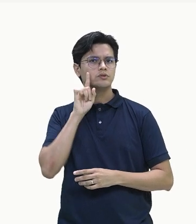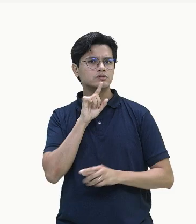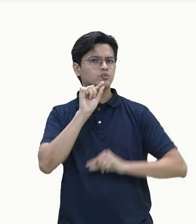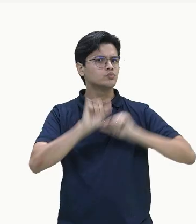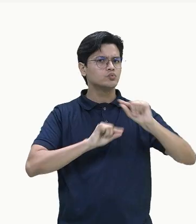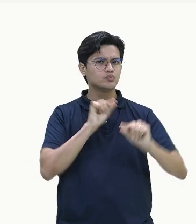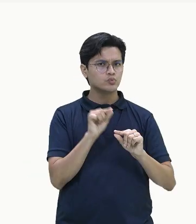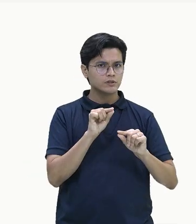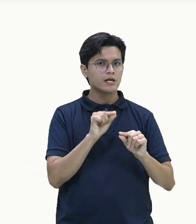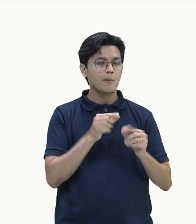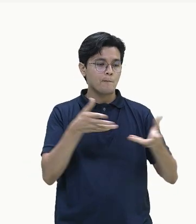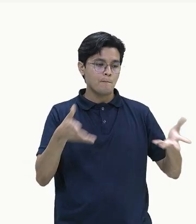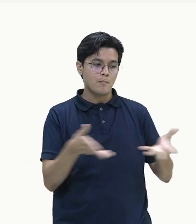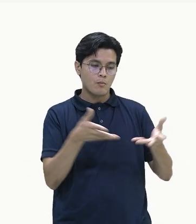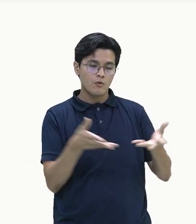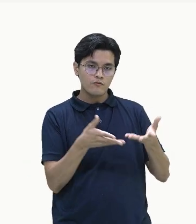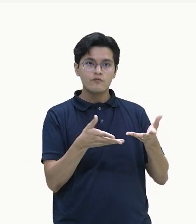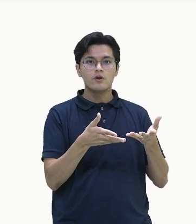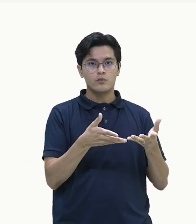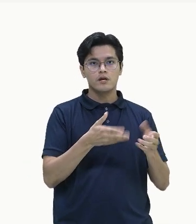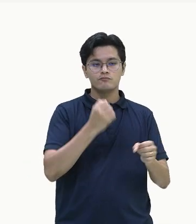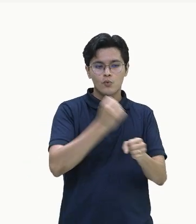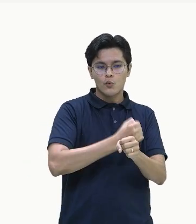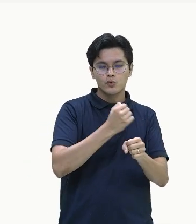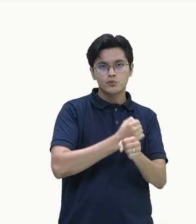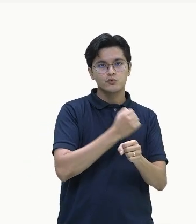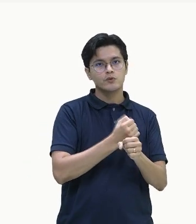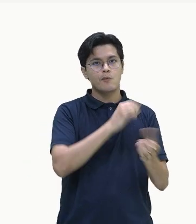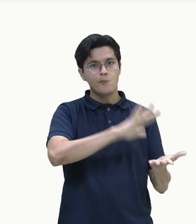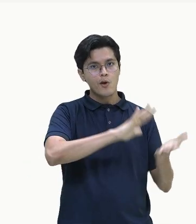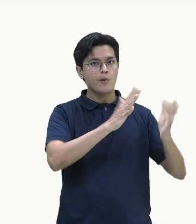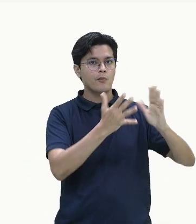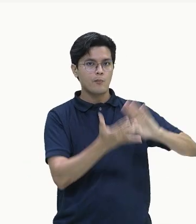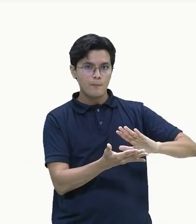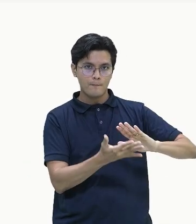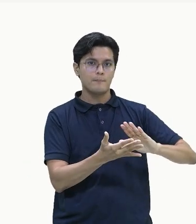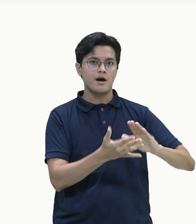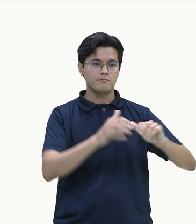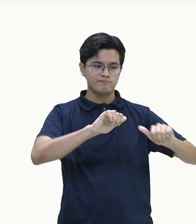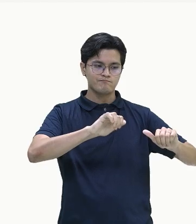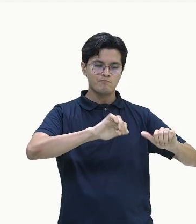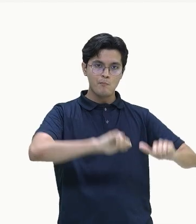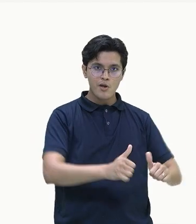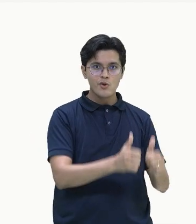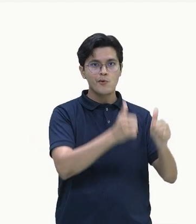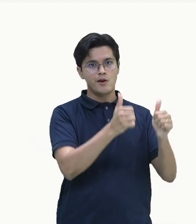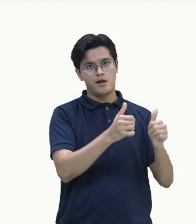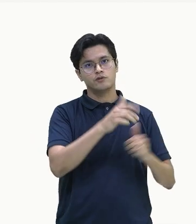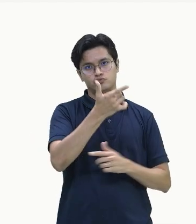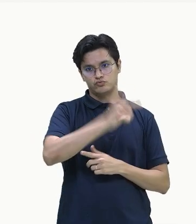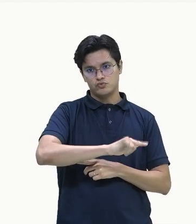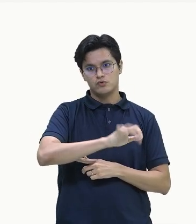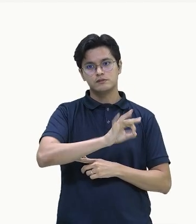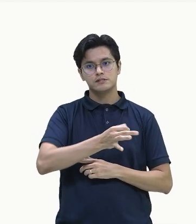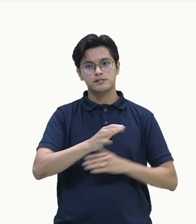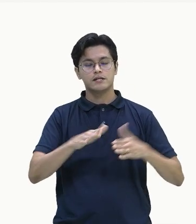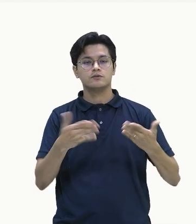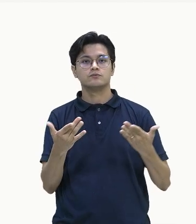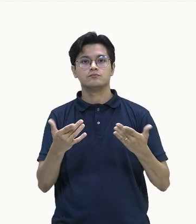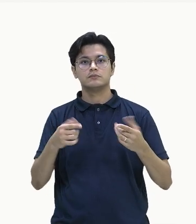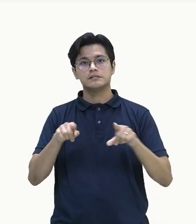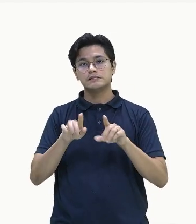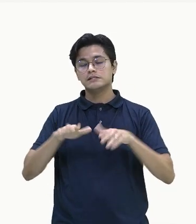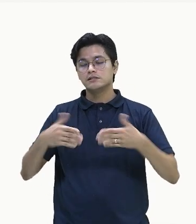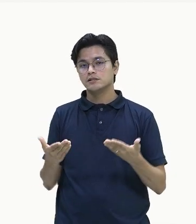era conter ali o avanço do socialismo nessa parte aqui da Europa. A União Soviética, vendo